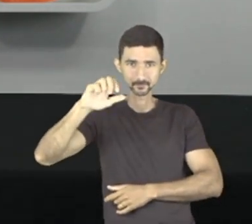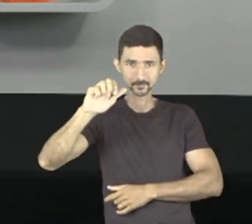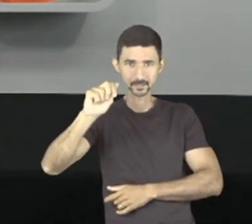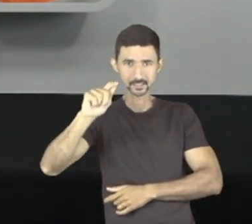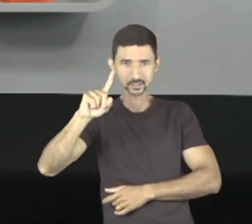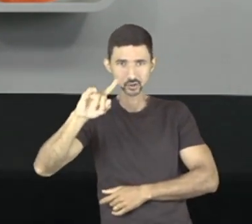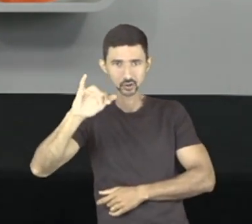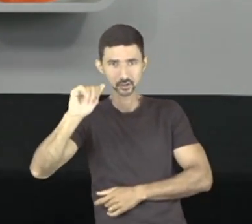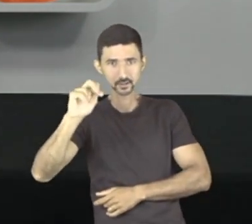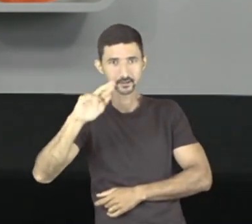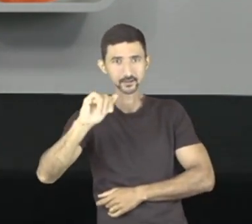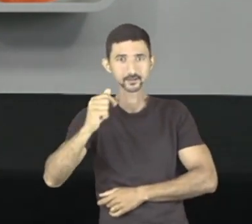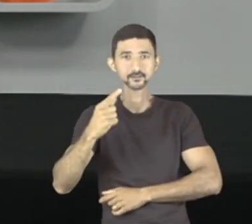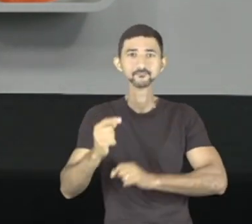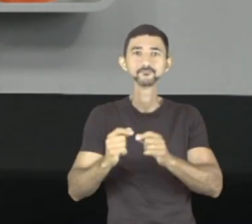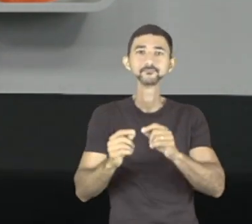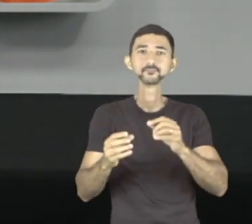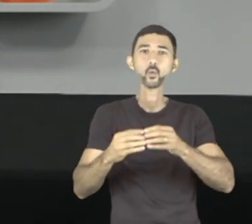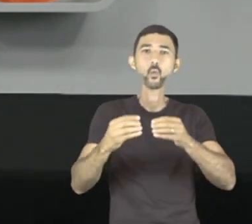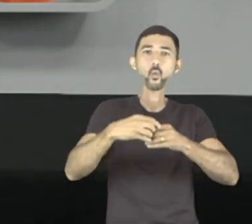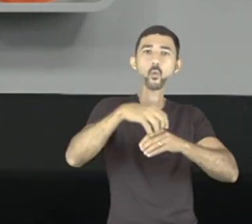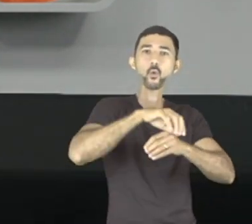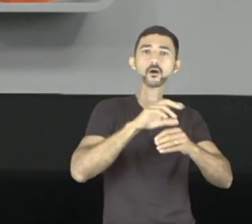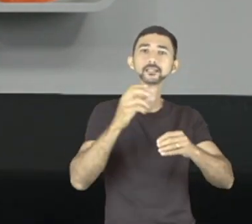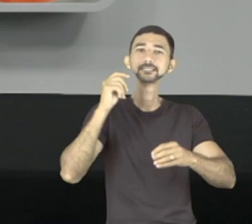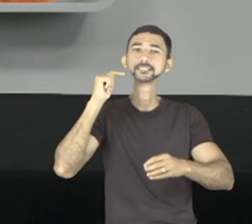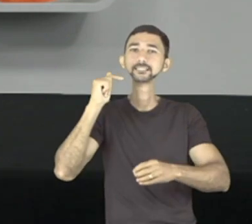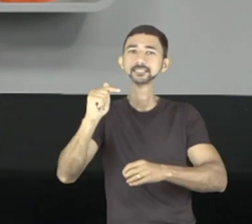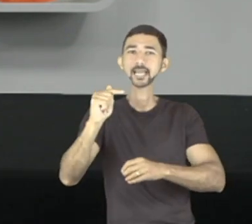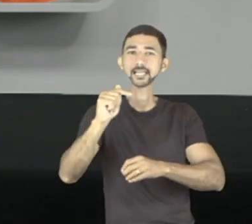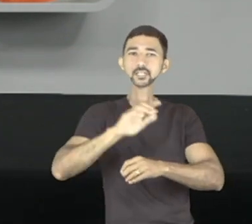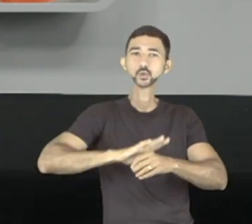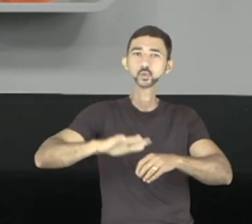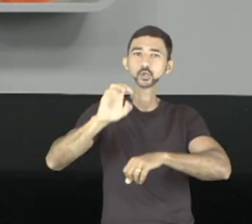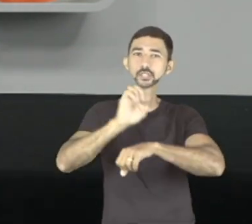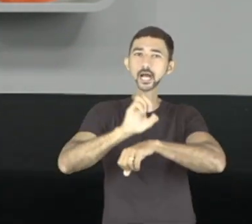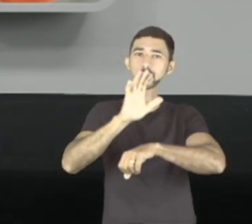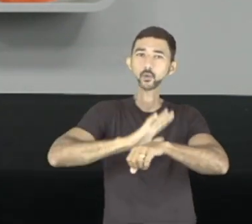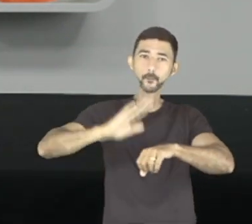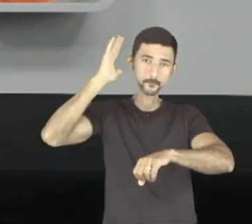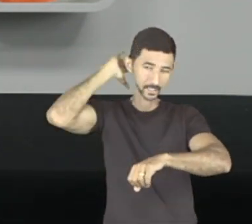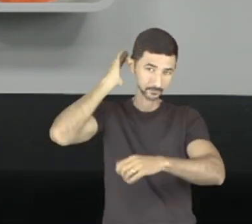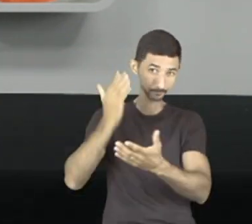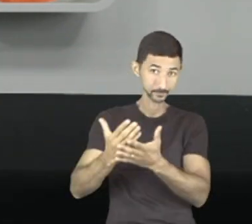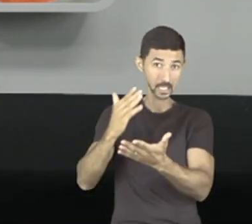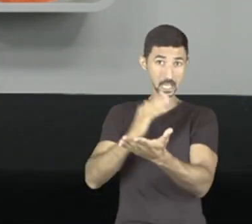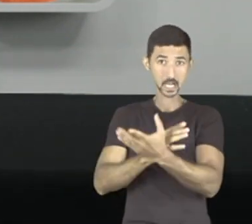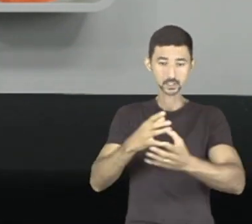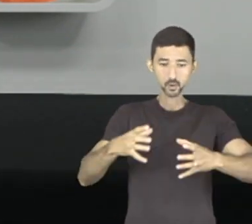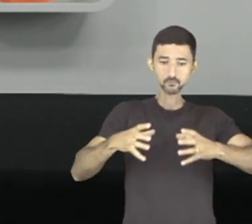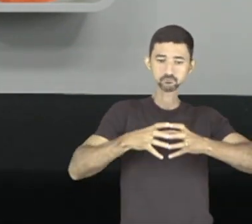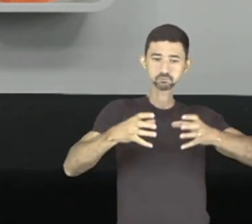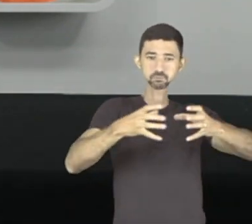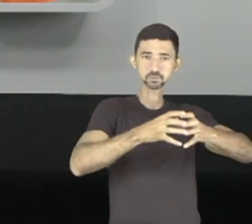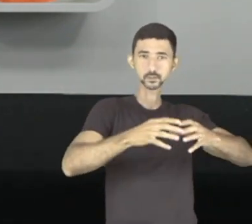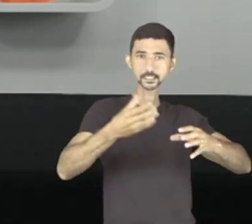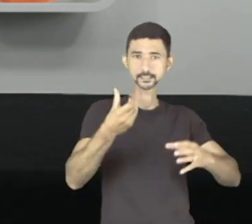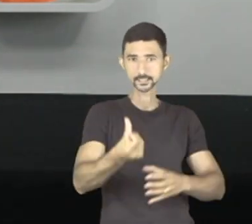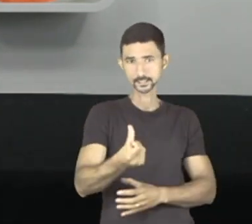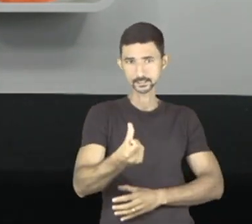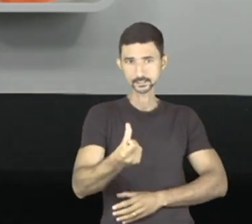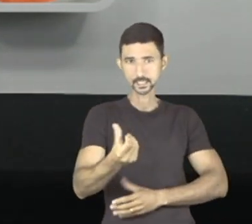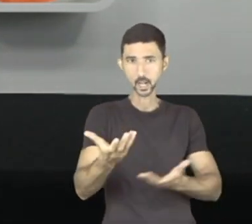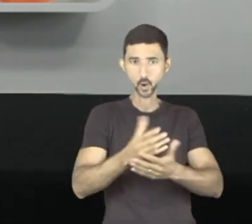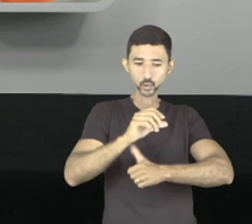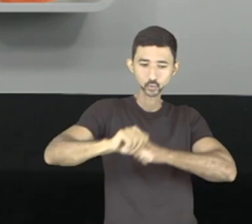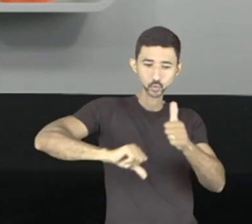região intermediária, agora nós temos 7 regiões do nosso estado. Antes, quando era mesorregiões, eram 6.